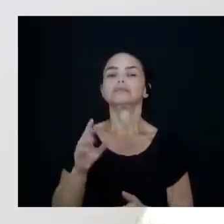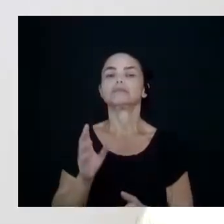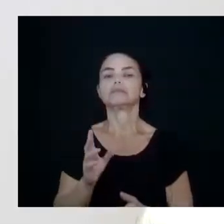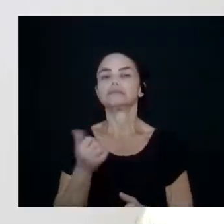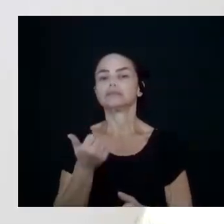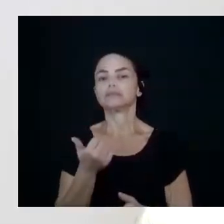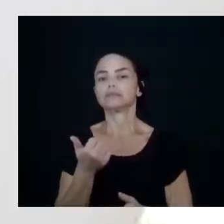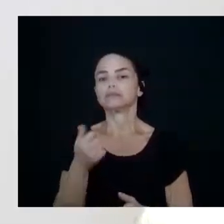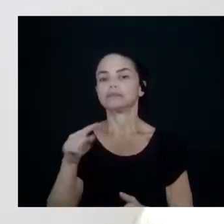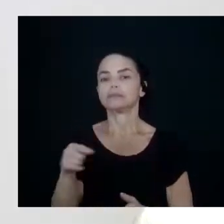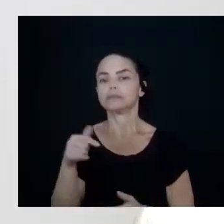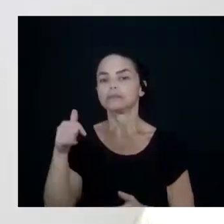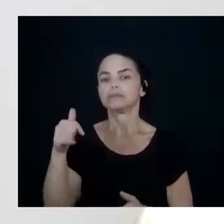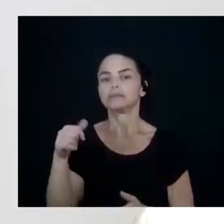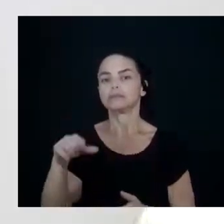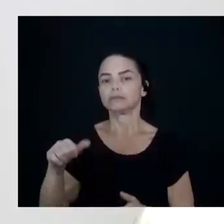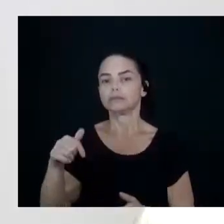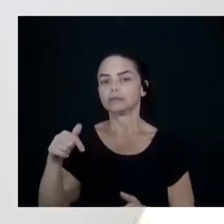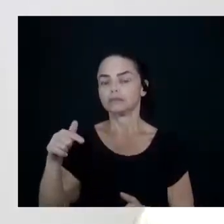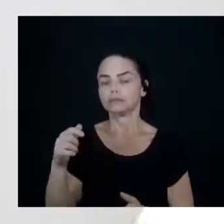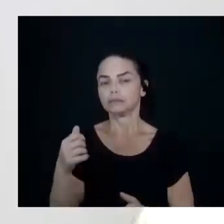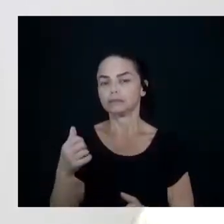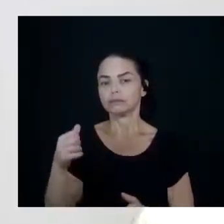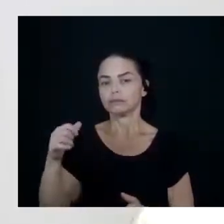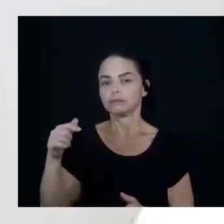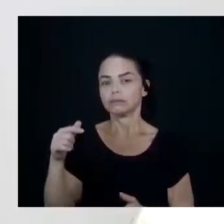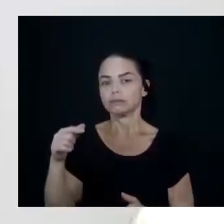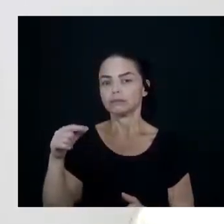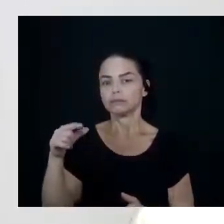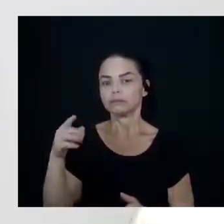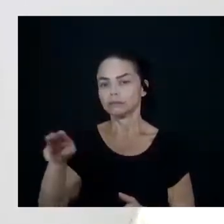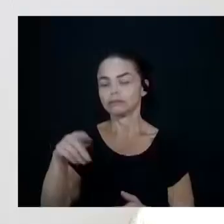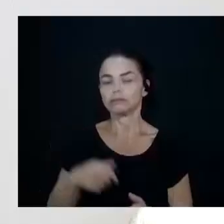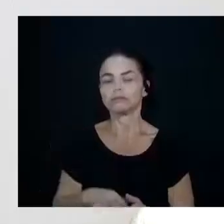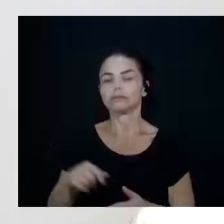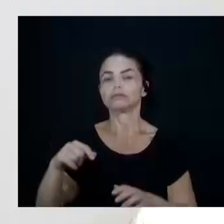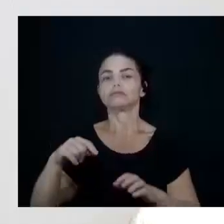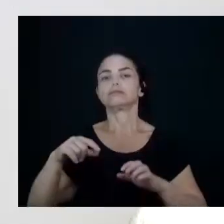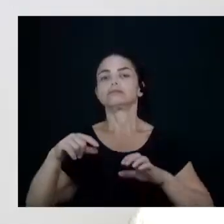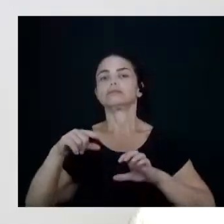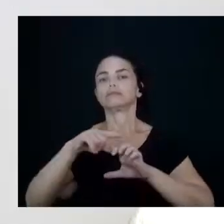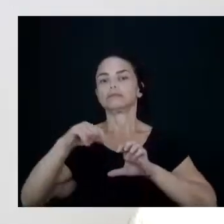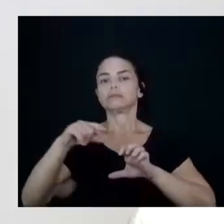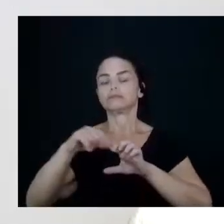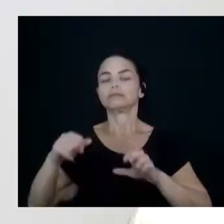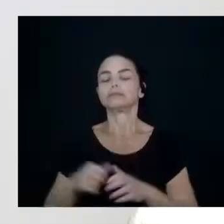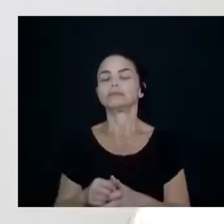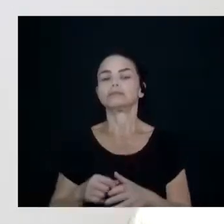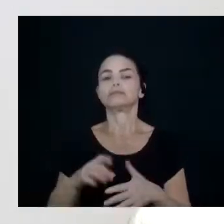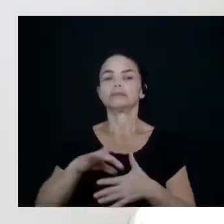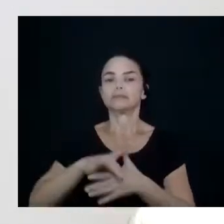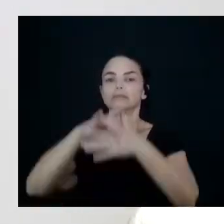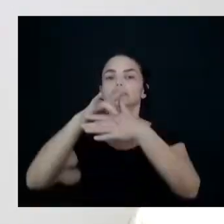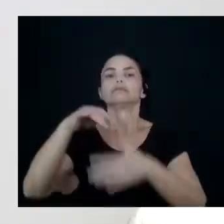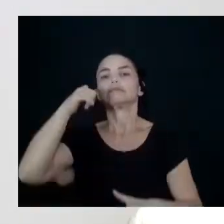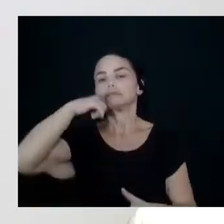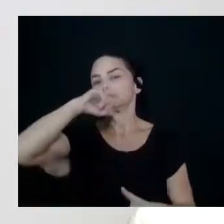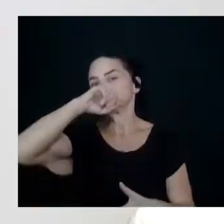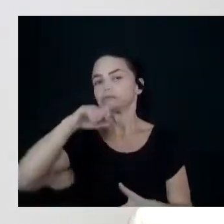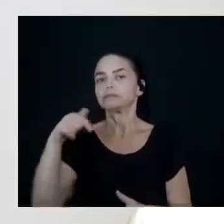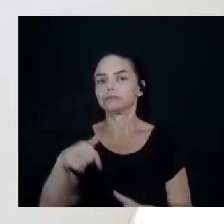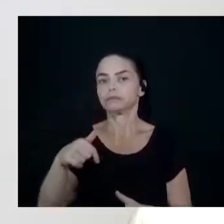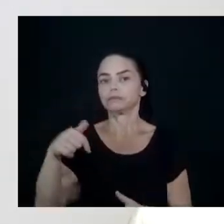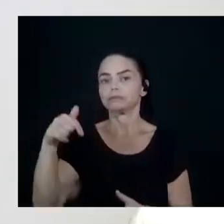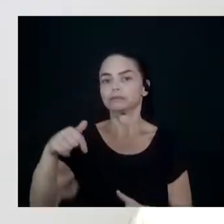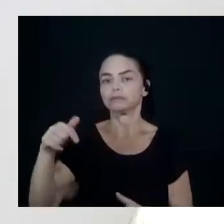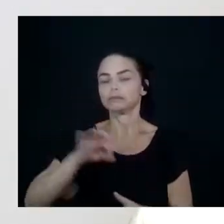de empreendimentos são liderados por mães no Brasil. Para 77% dessas